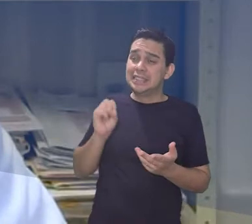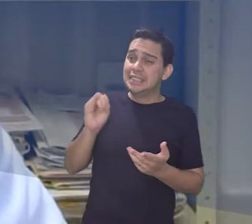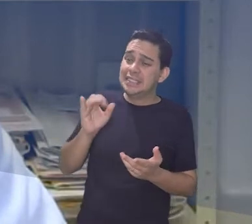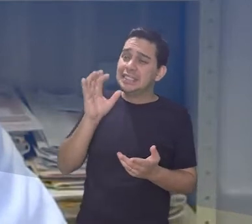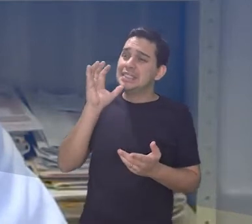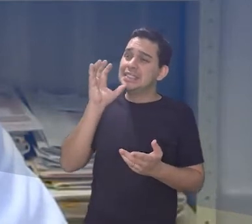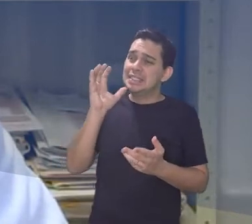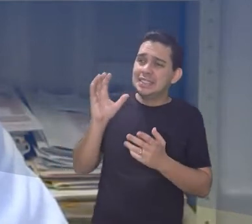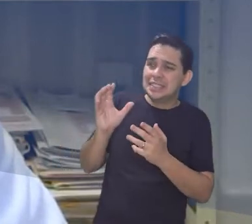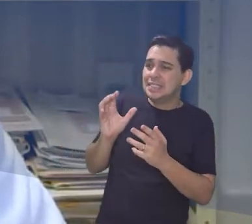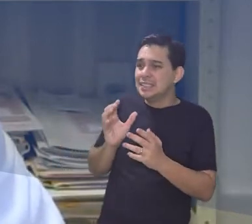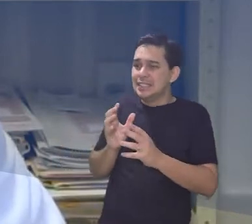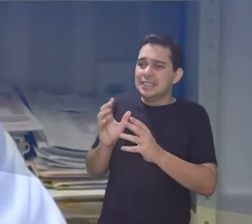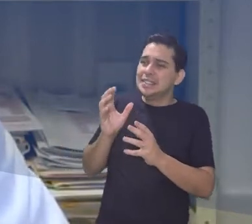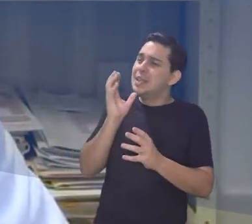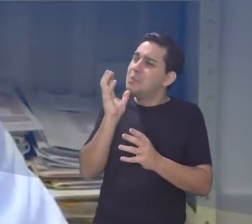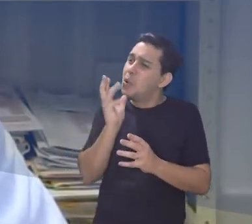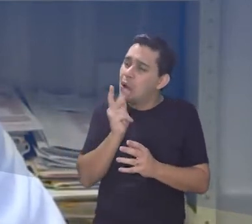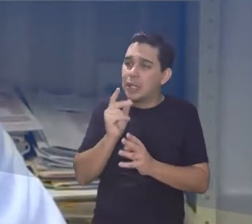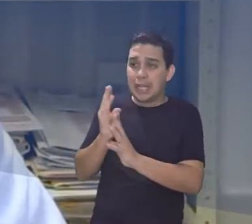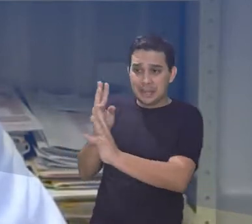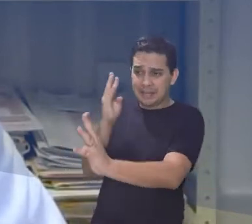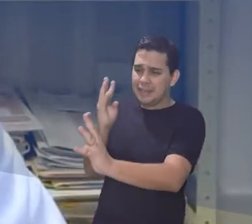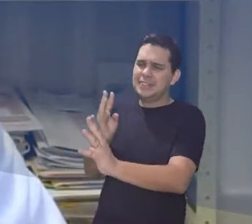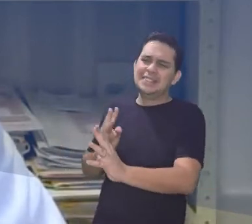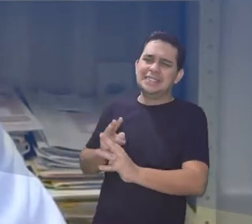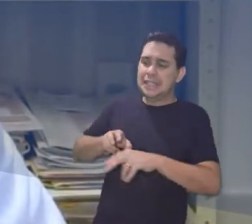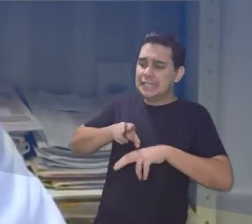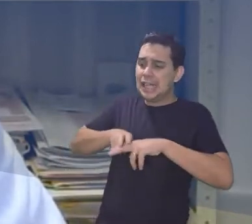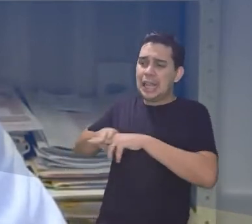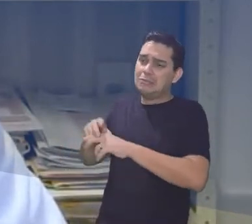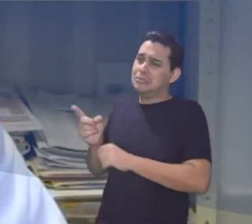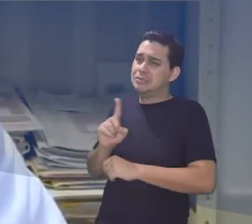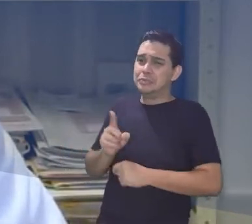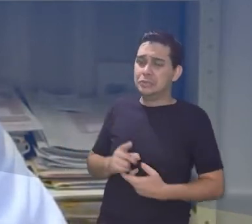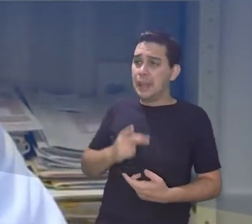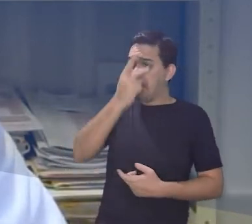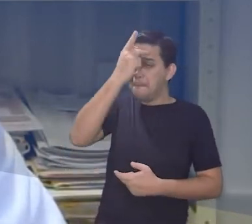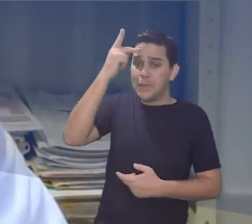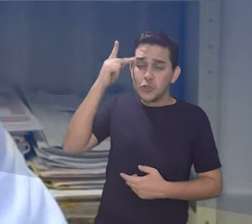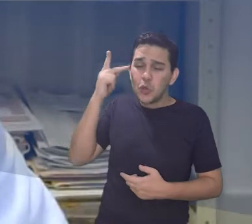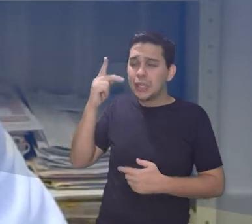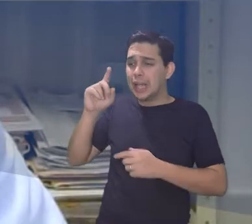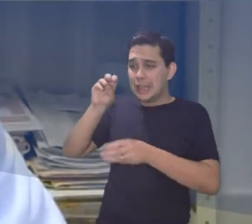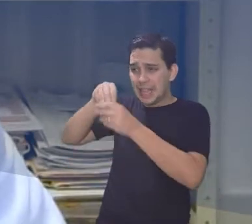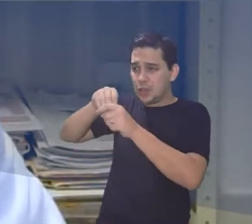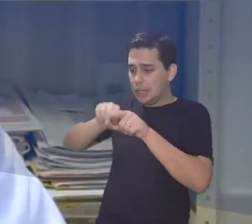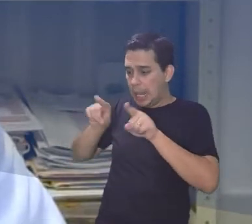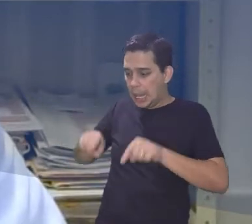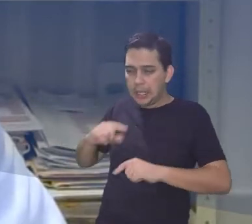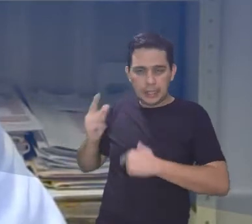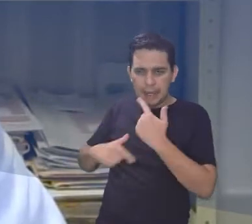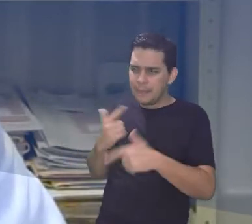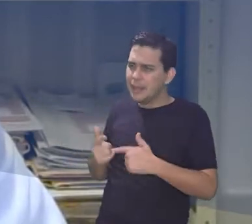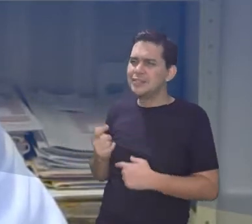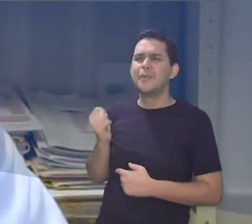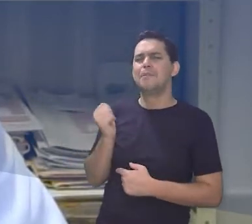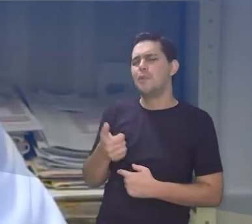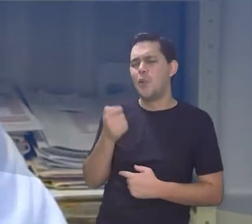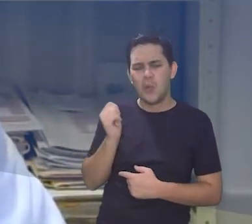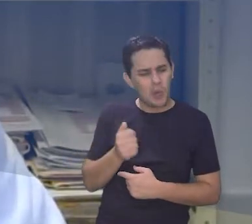pessoa poder ficar ali esperando. Não existe pessoal capacitado, aliás, o pessoal é mínimo, né? Existem